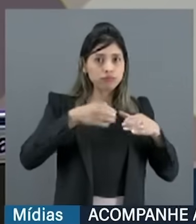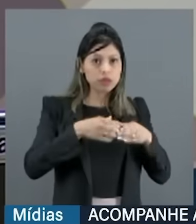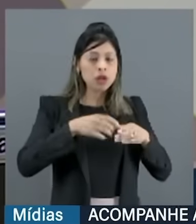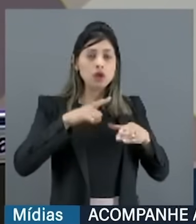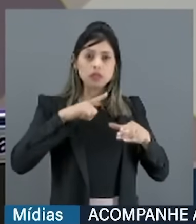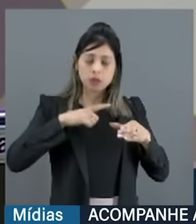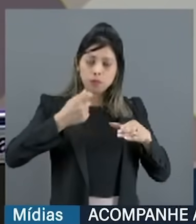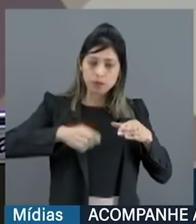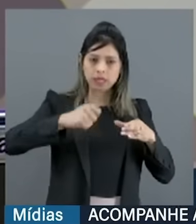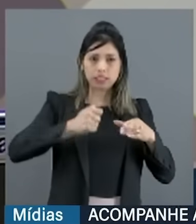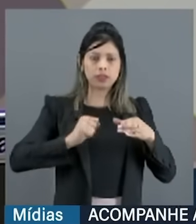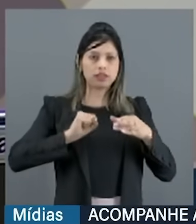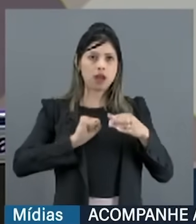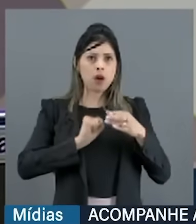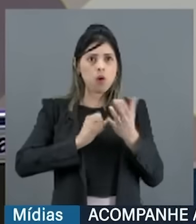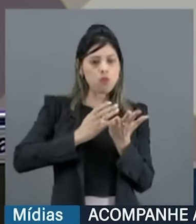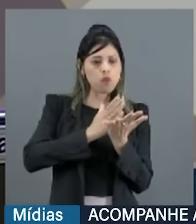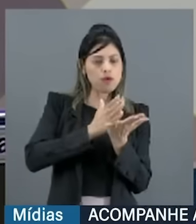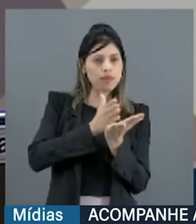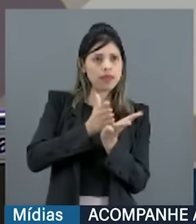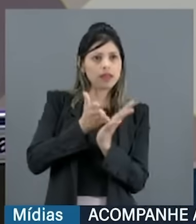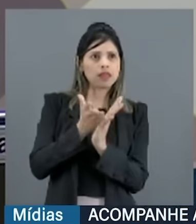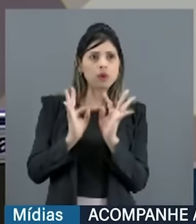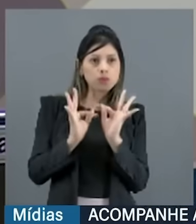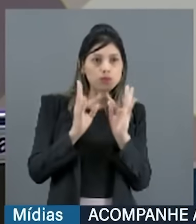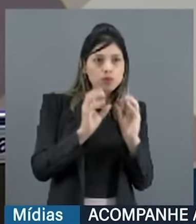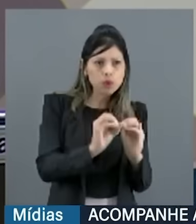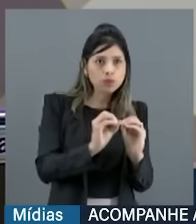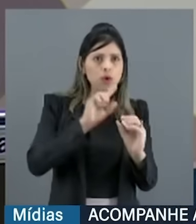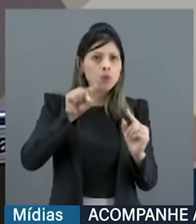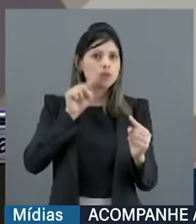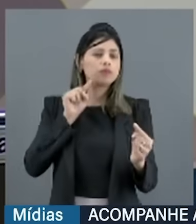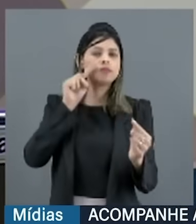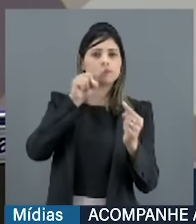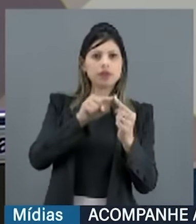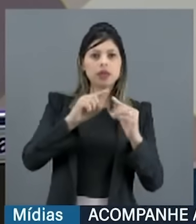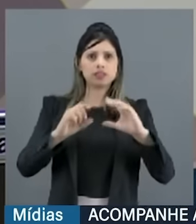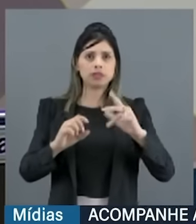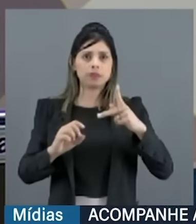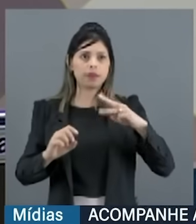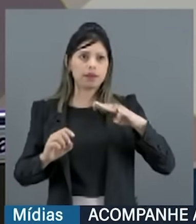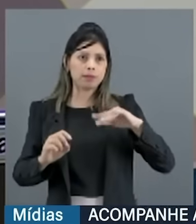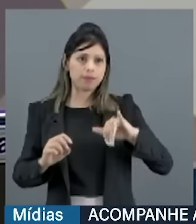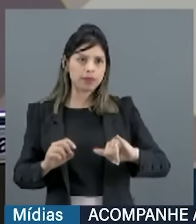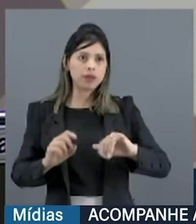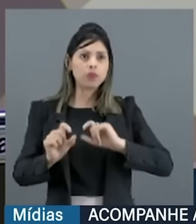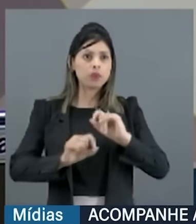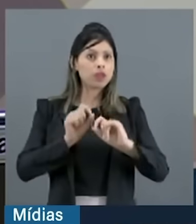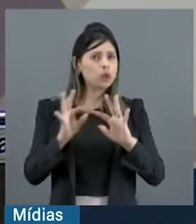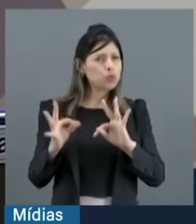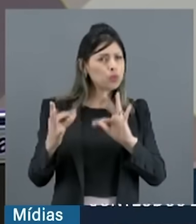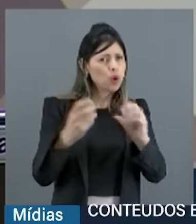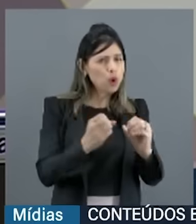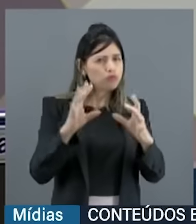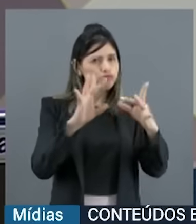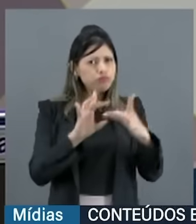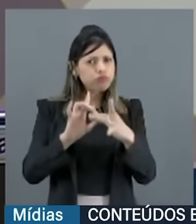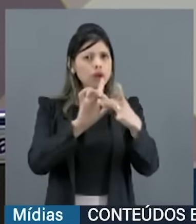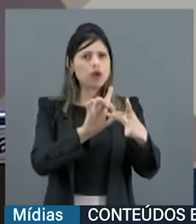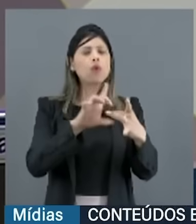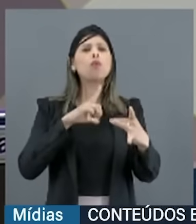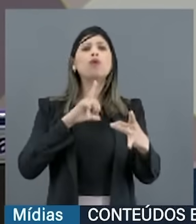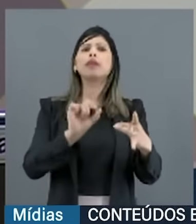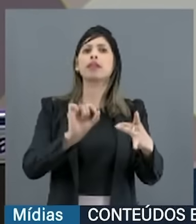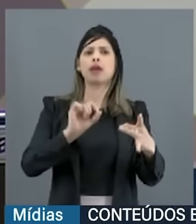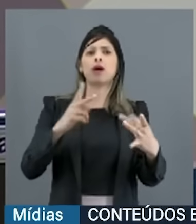todo. O objeto dessa CPMI em especial exige compreensão ampla de todos os elos de uma corrente que foi